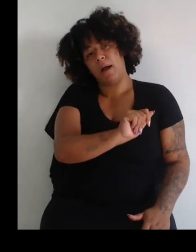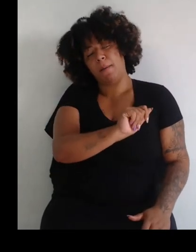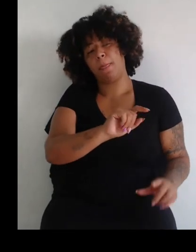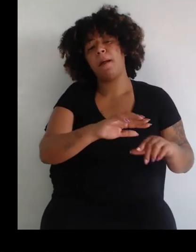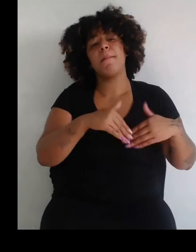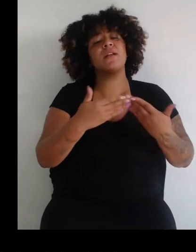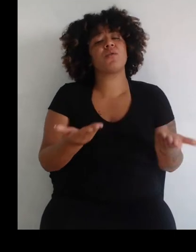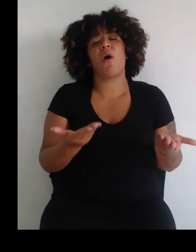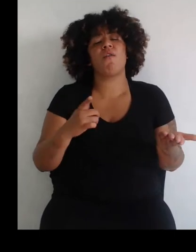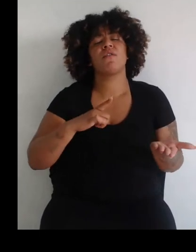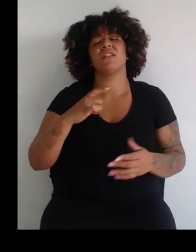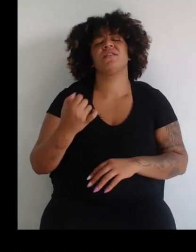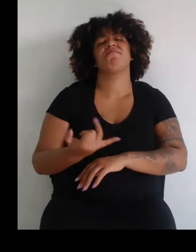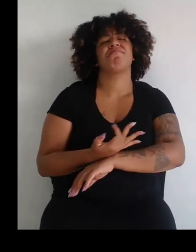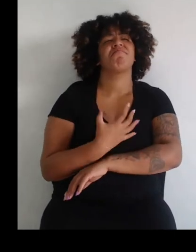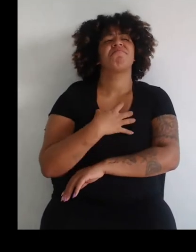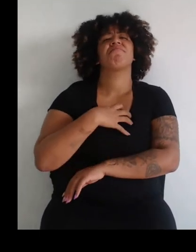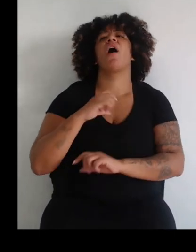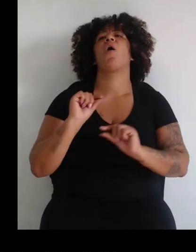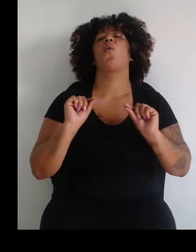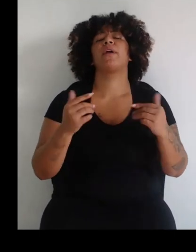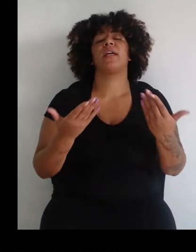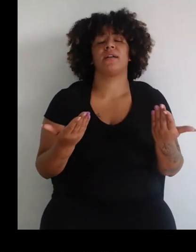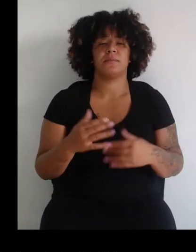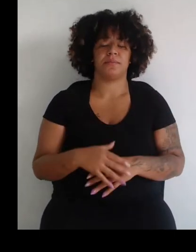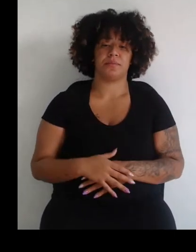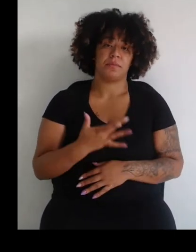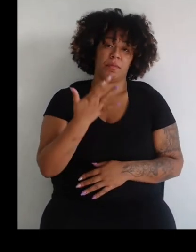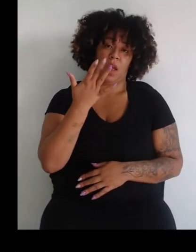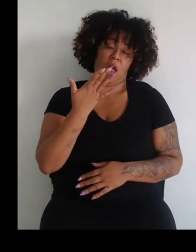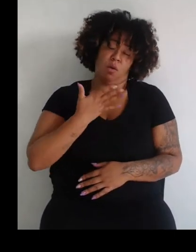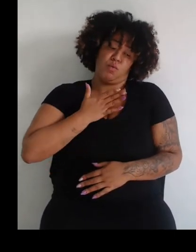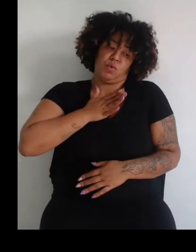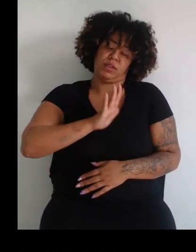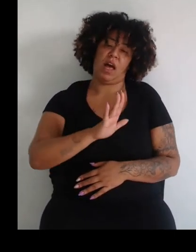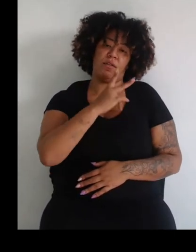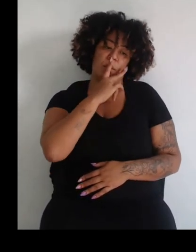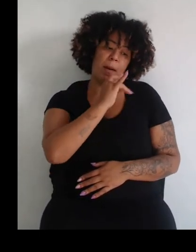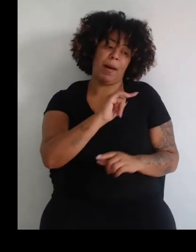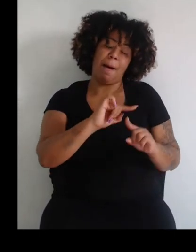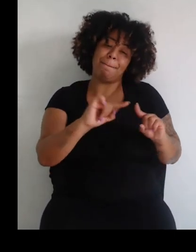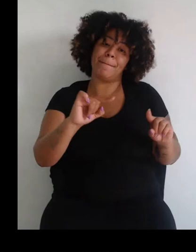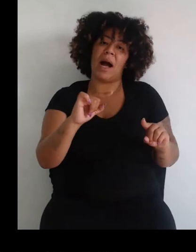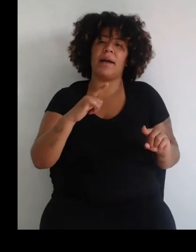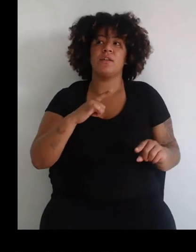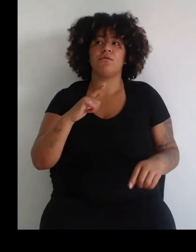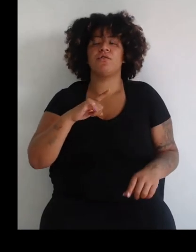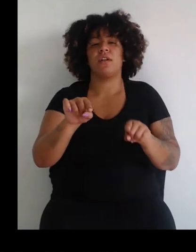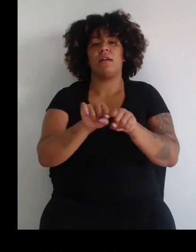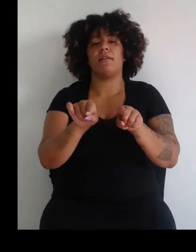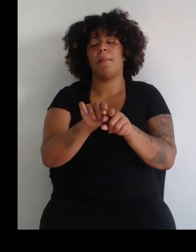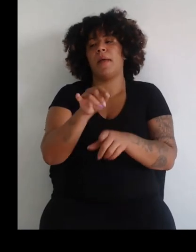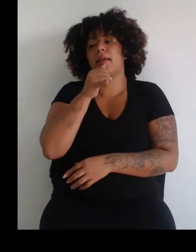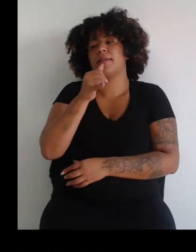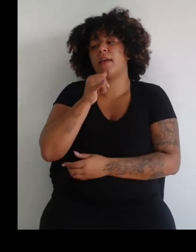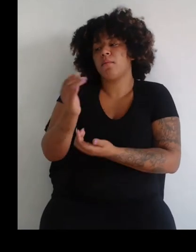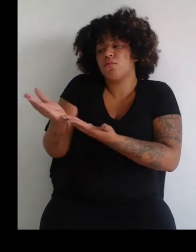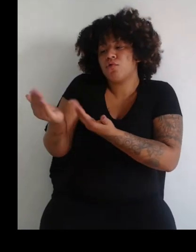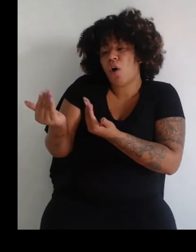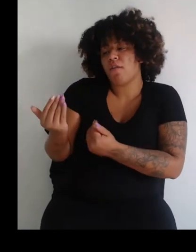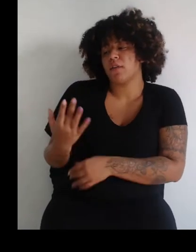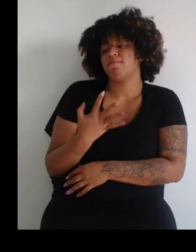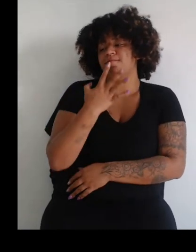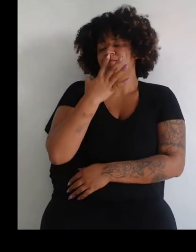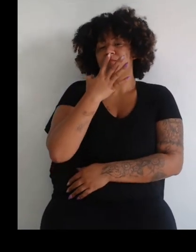sentimentos em relação a ele bom eu não dele mas eu senti atração sexual por ele quando era jovem quando eu senti pela primeira vez